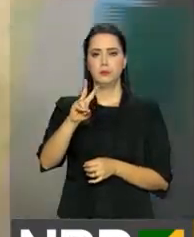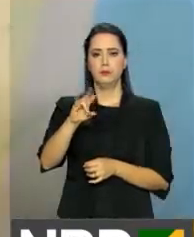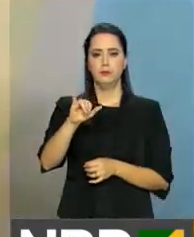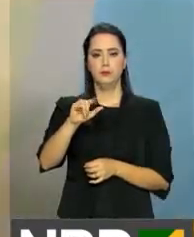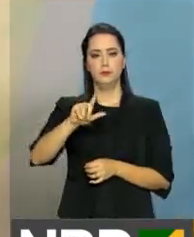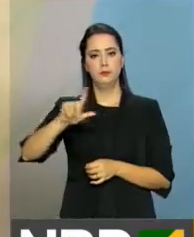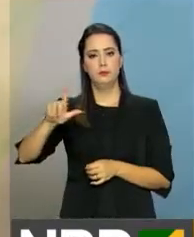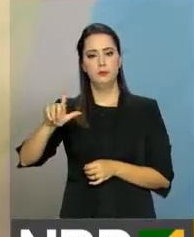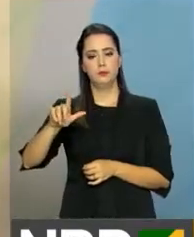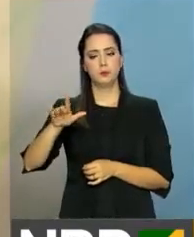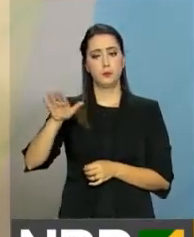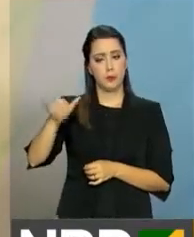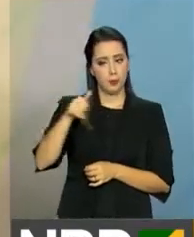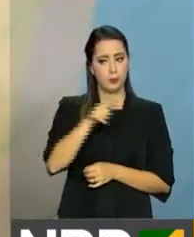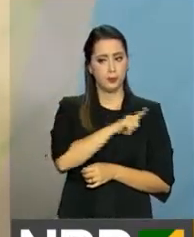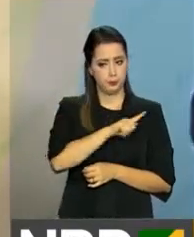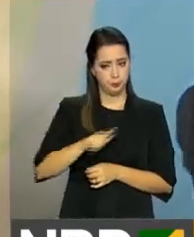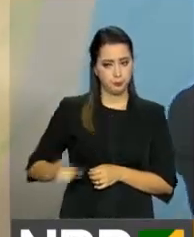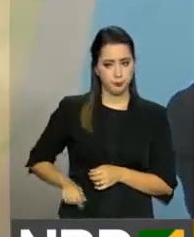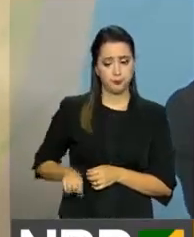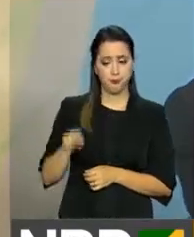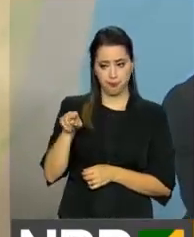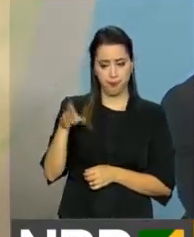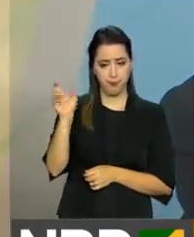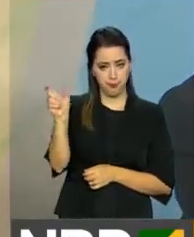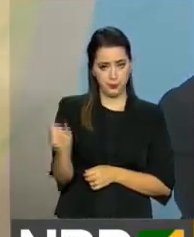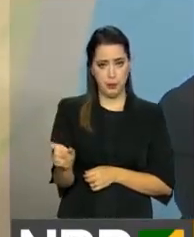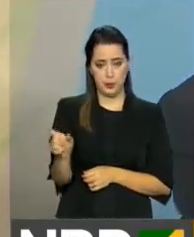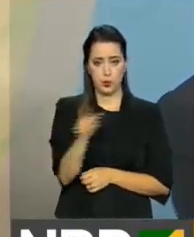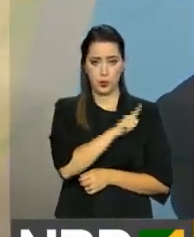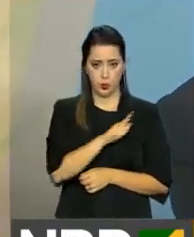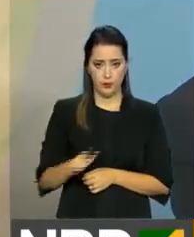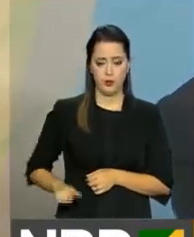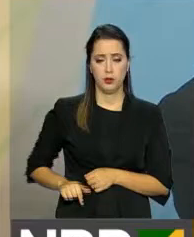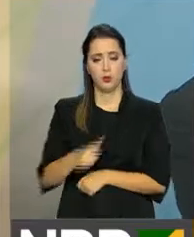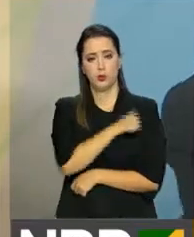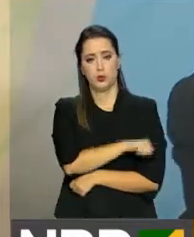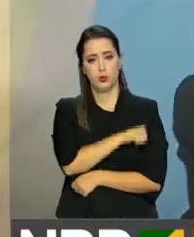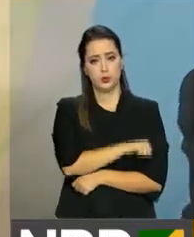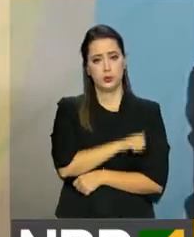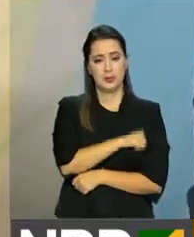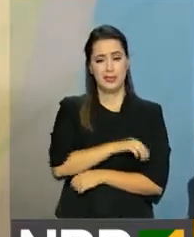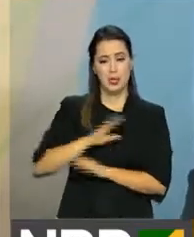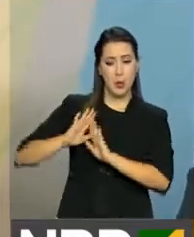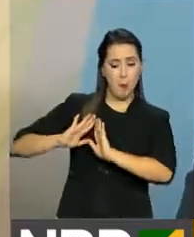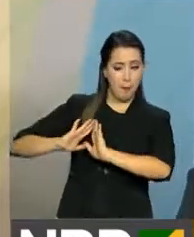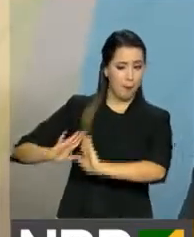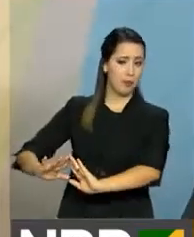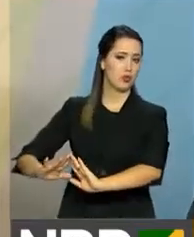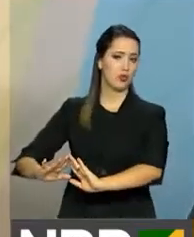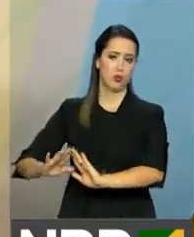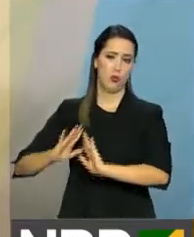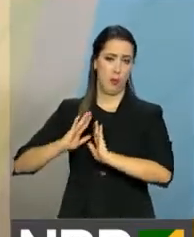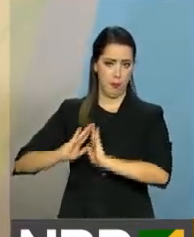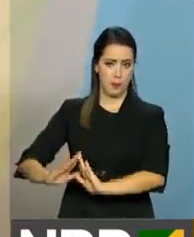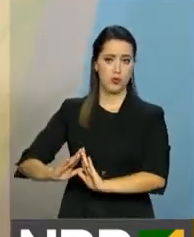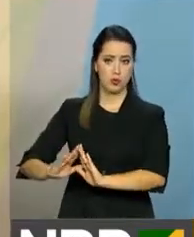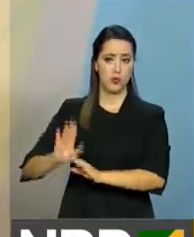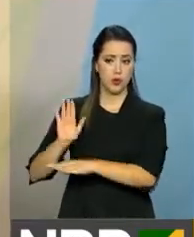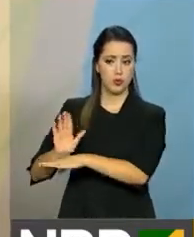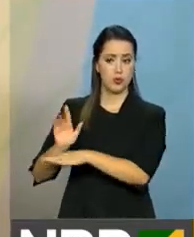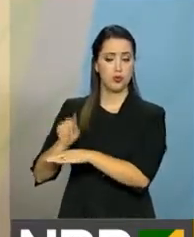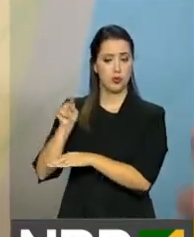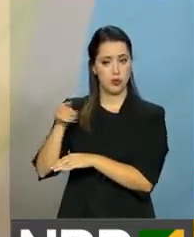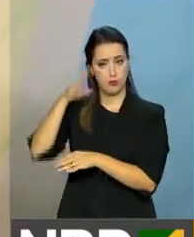conosco e ele próprio até chegou digamos assim é solicitar a concretização da intervenção